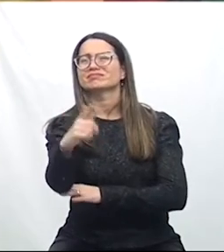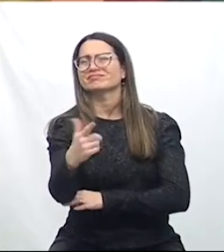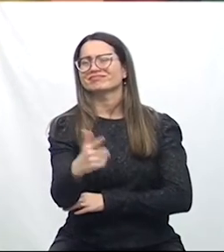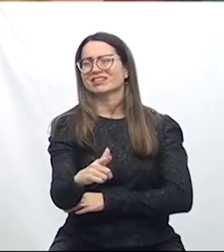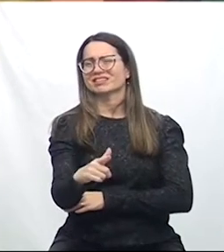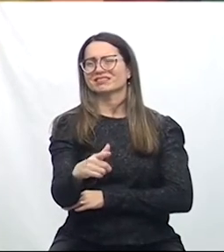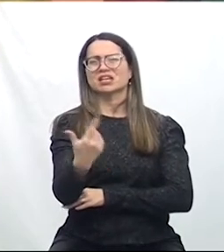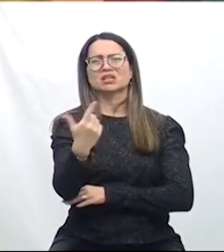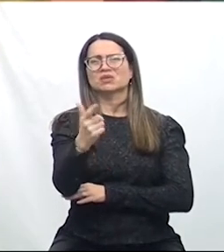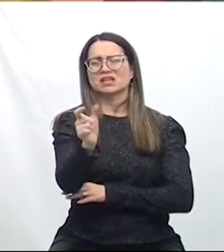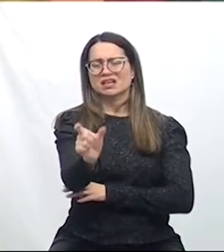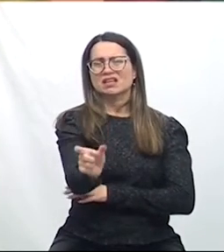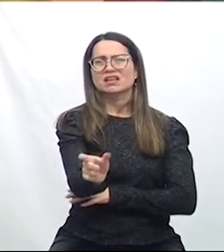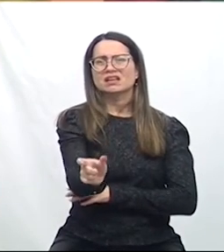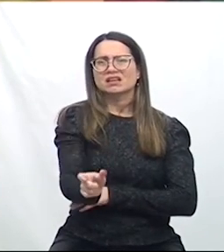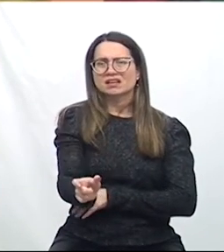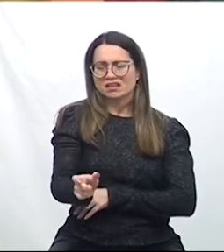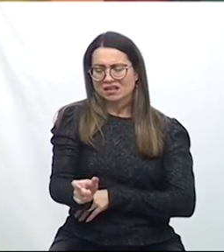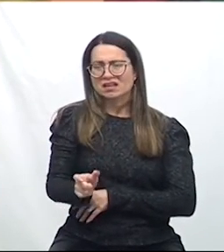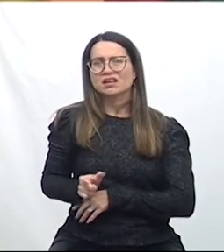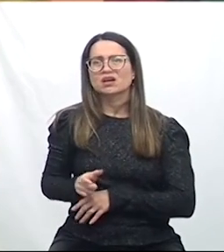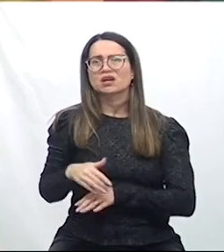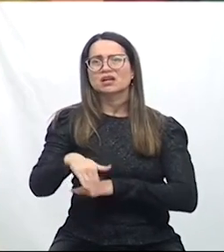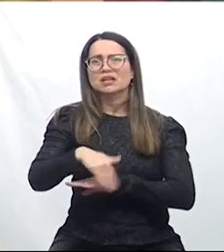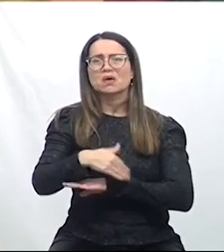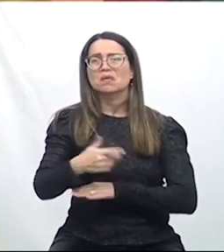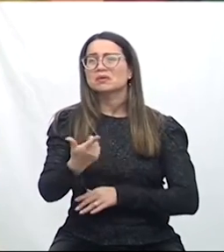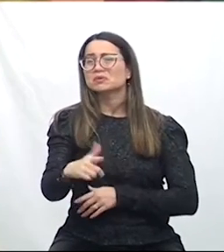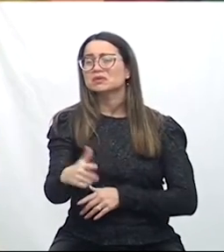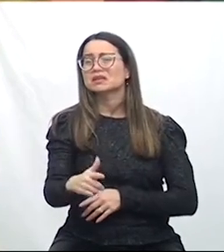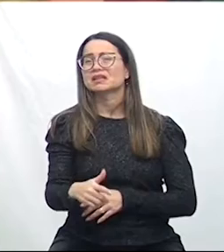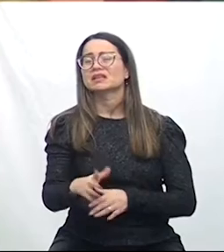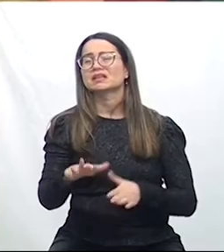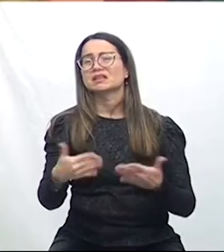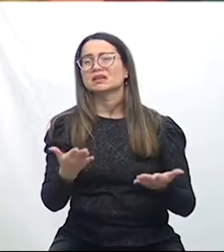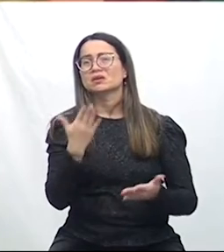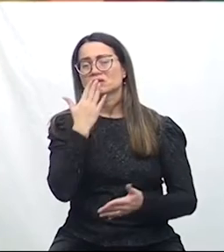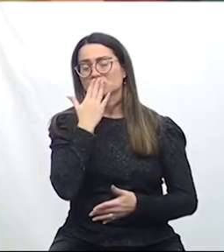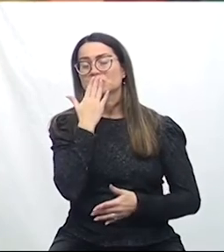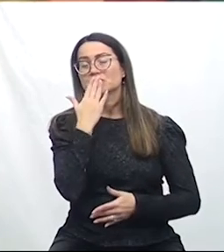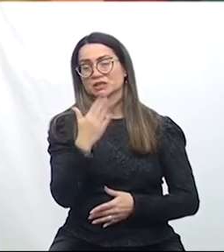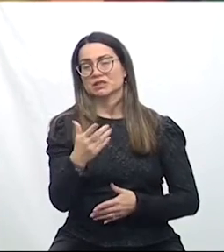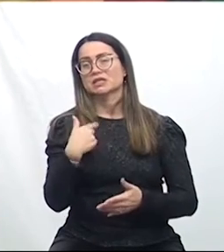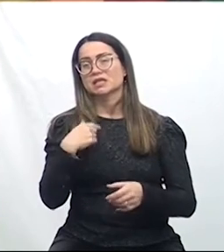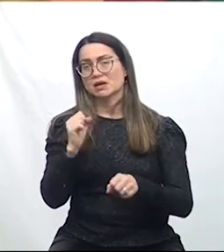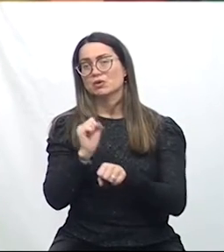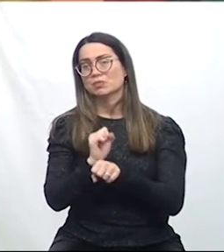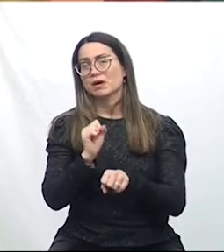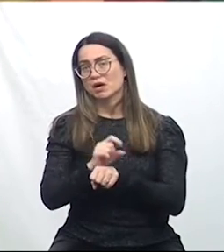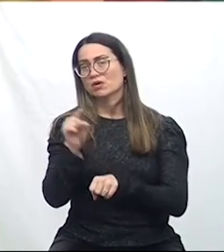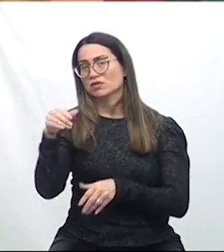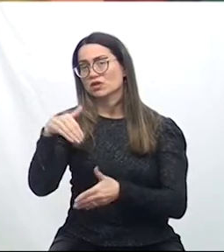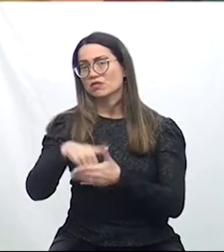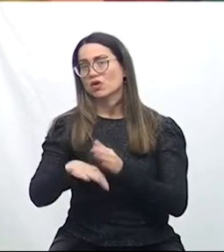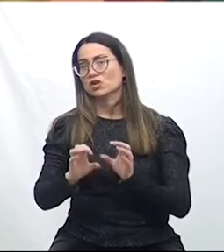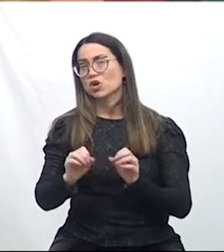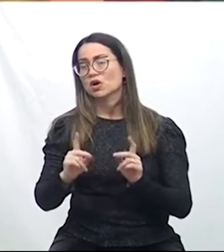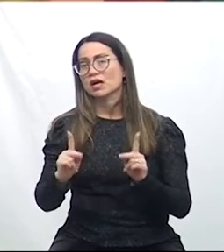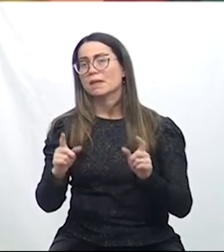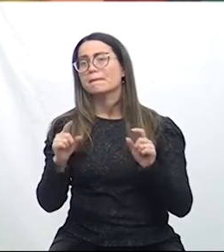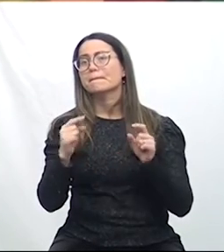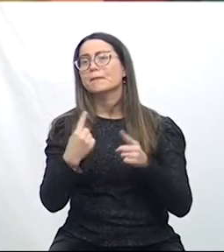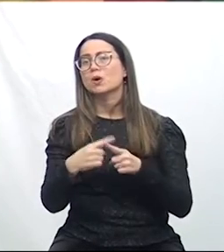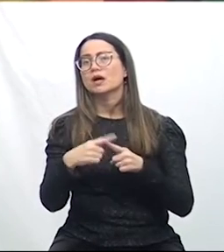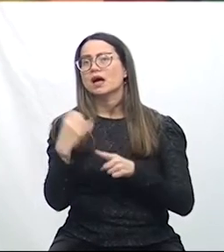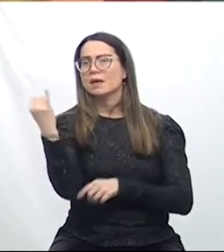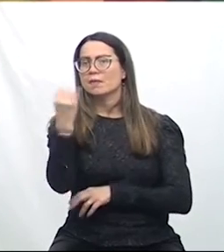sinalizada. Então, eu fiz esse requerimento e espero a aprovação de todos os presentes, porque é muito importante que essa via seja iluminada e